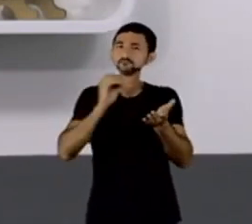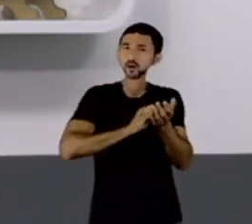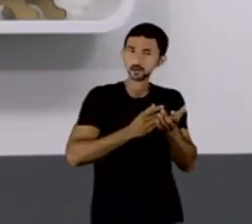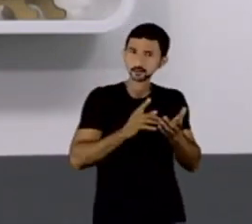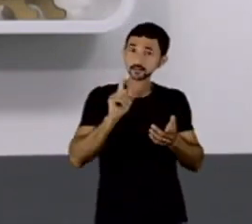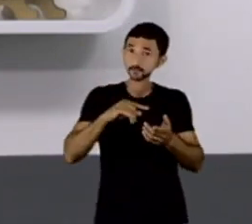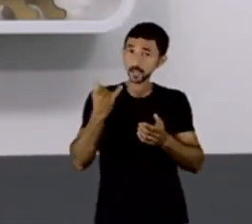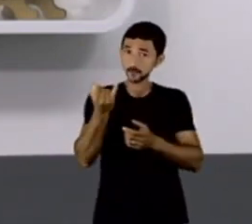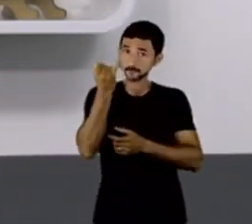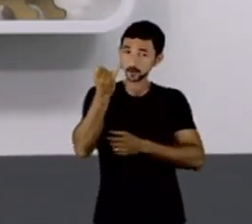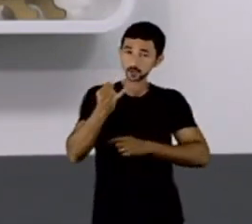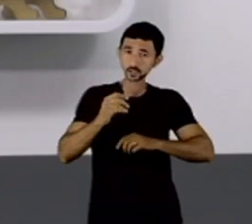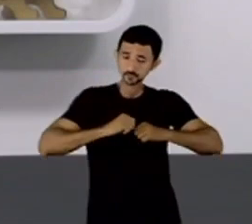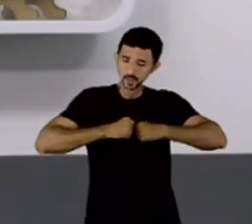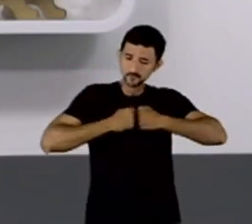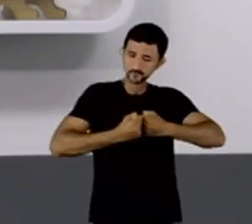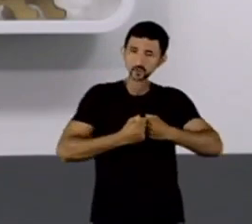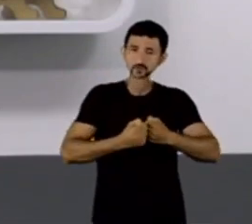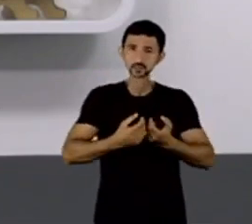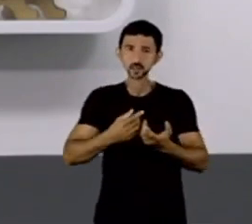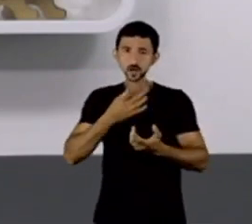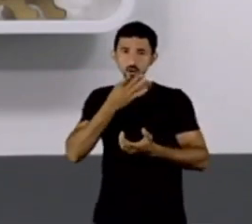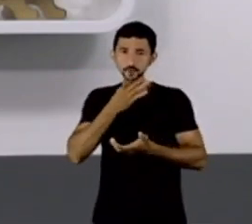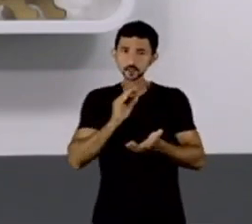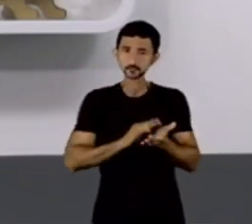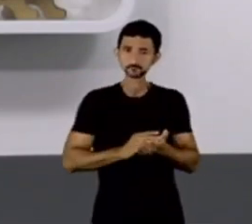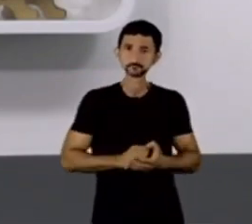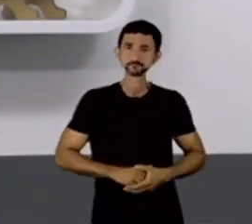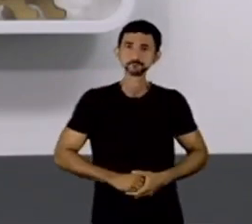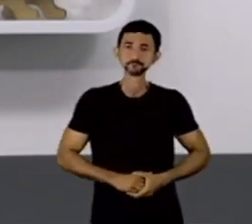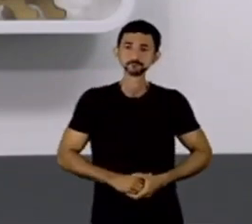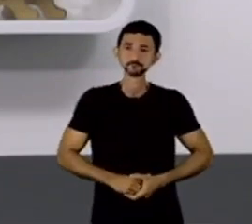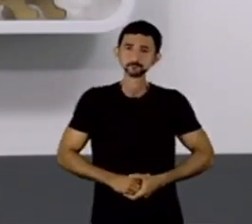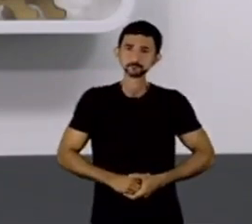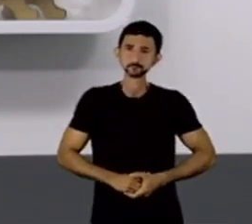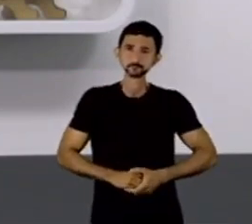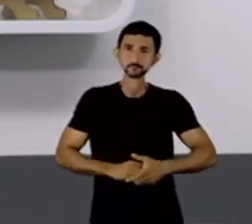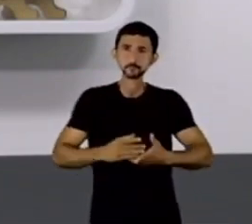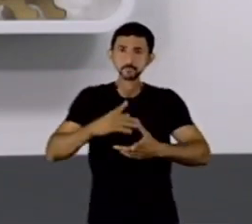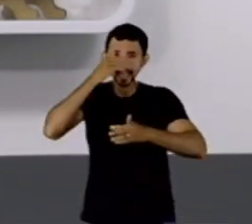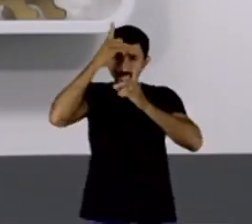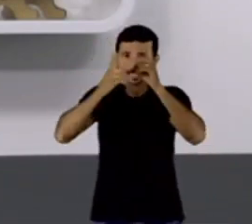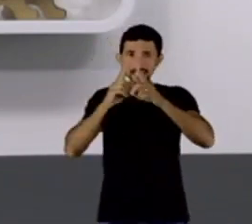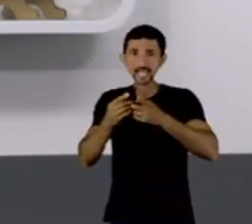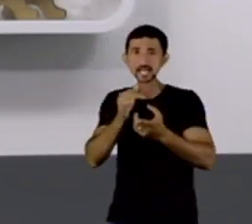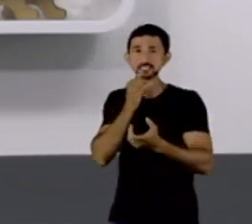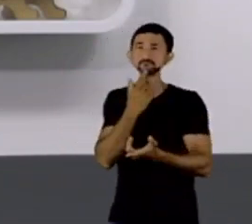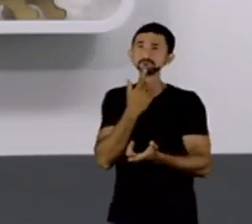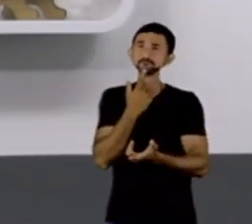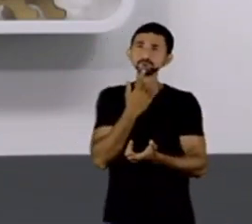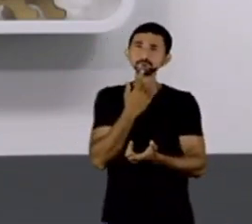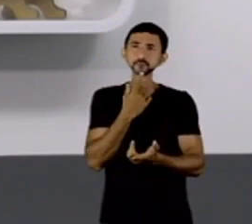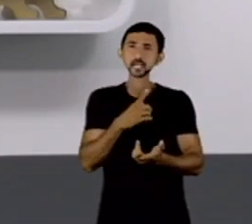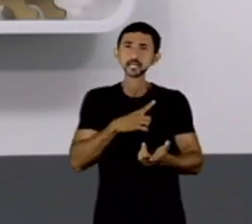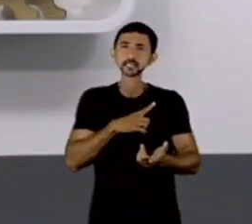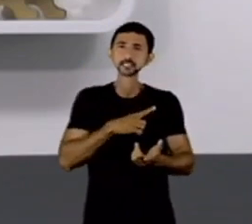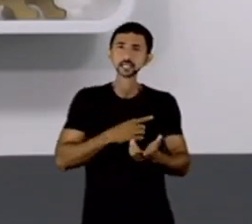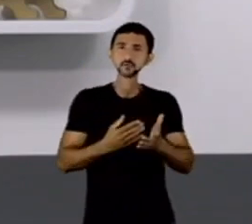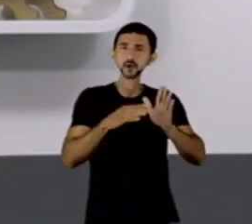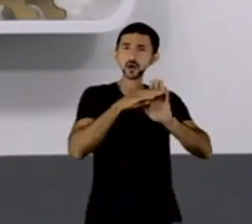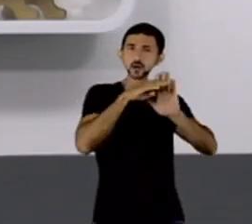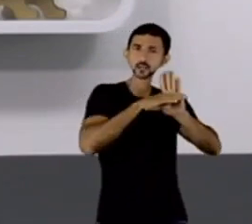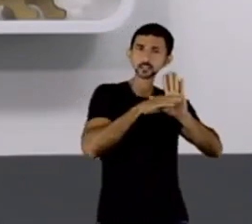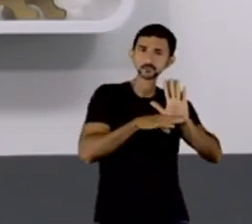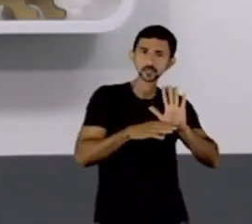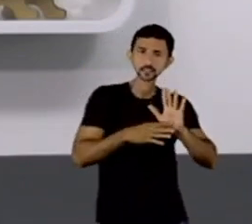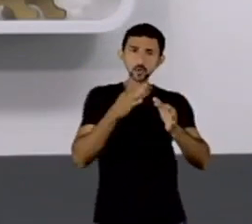importante para que você dê força naquilo que você vai argumentar. A ideia, existe uma classificação